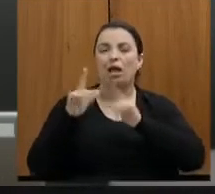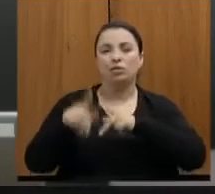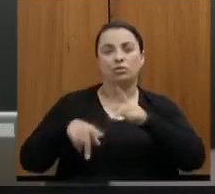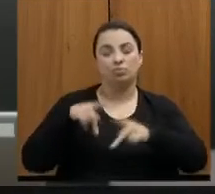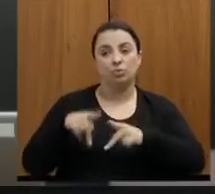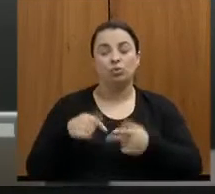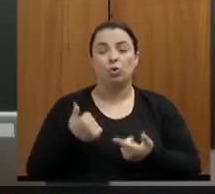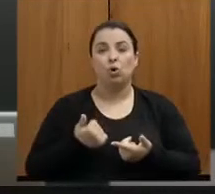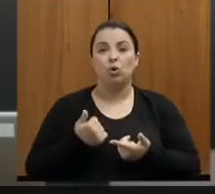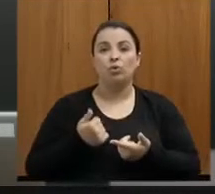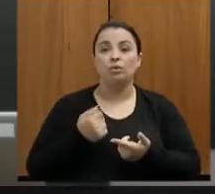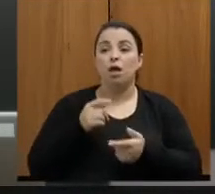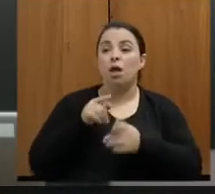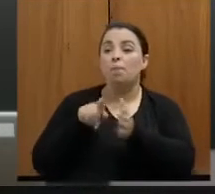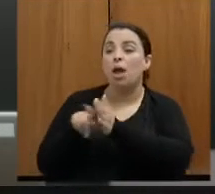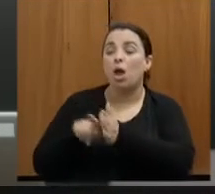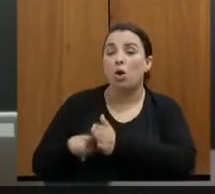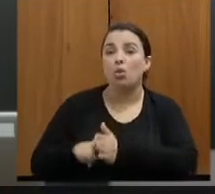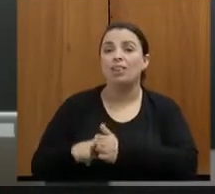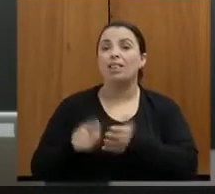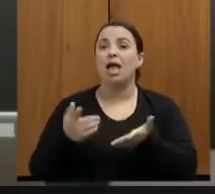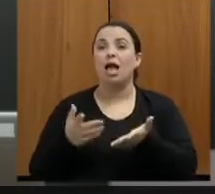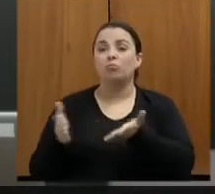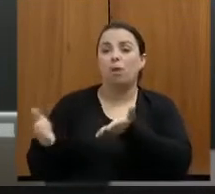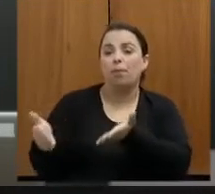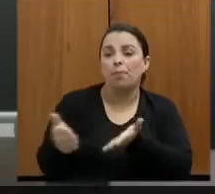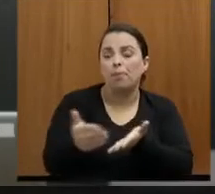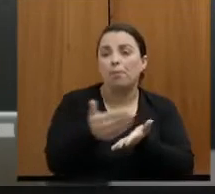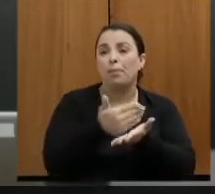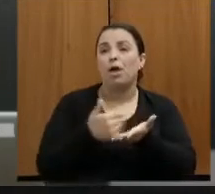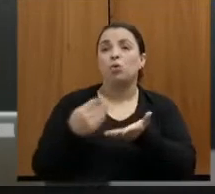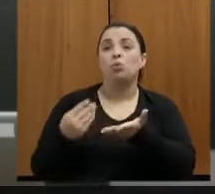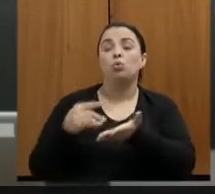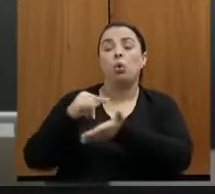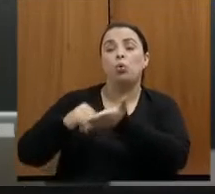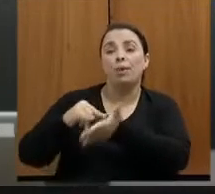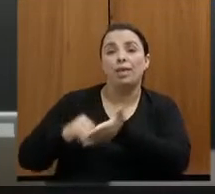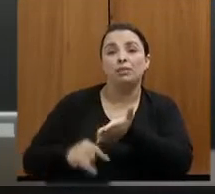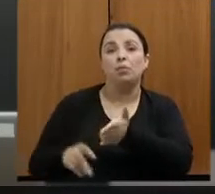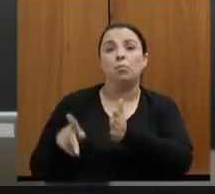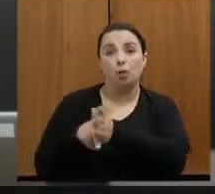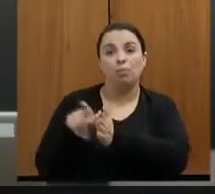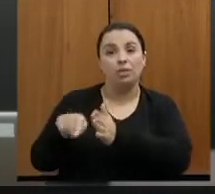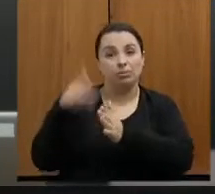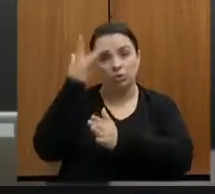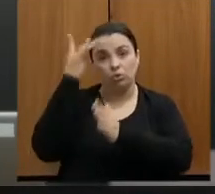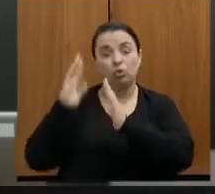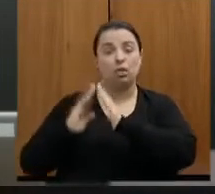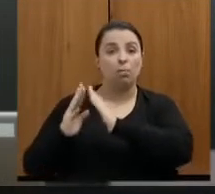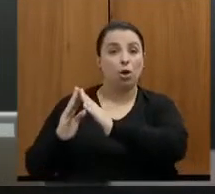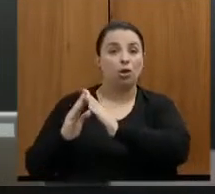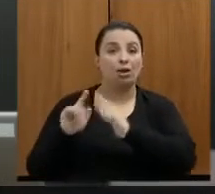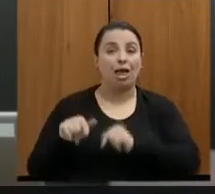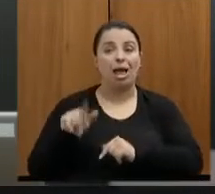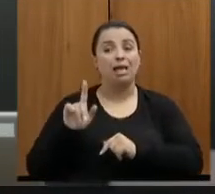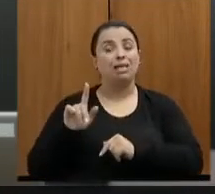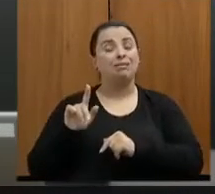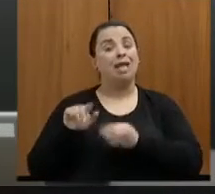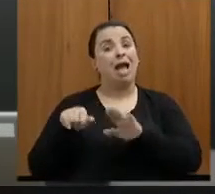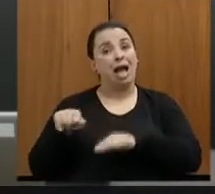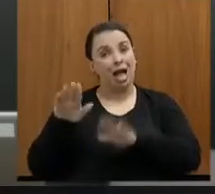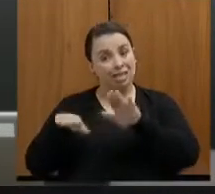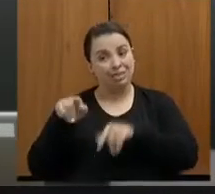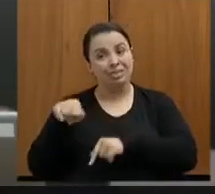levantamento da documentação desses moradores. Muitas das vezes, esses moradores também não acreditam,